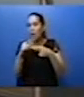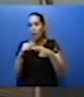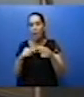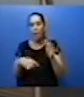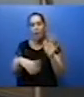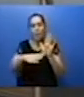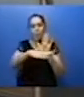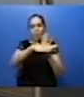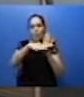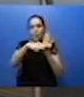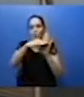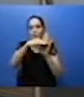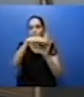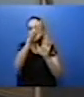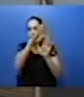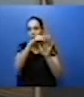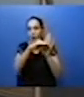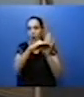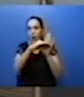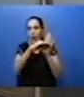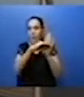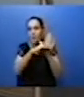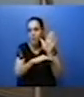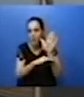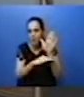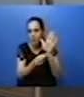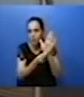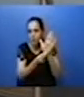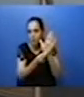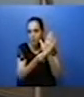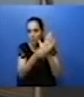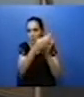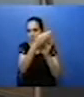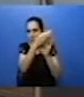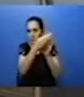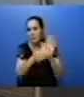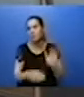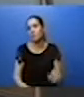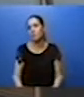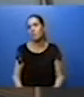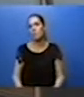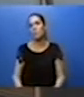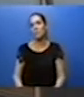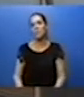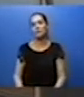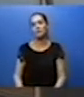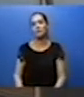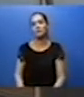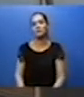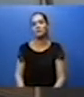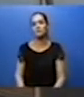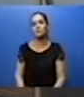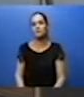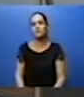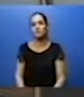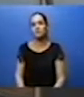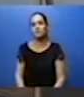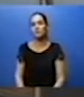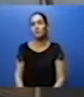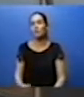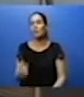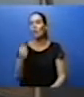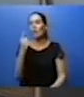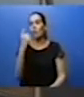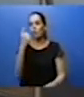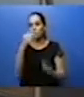mais um tá na primeira fração o outro tá lá na décima não tem importância e o em